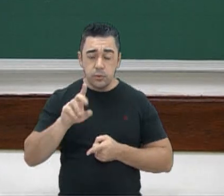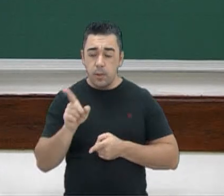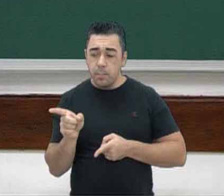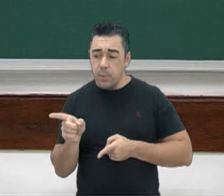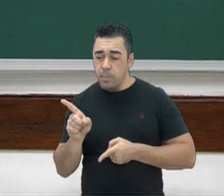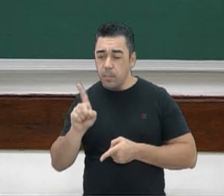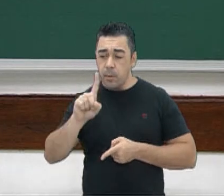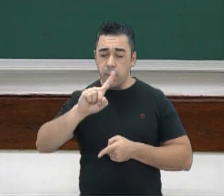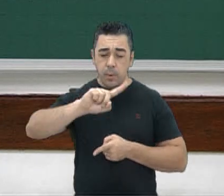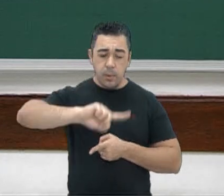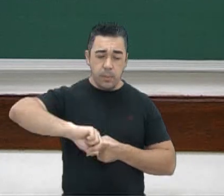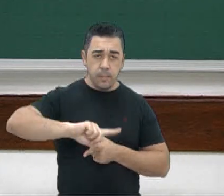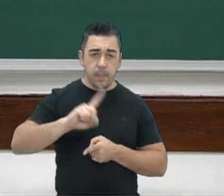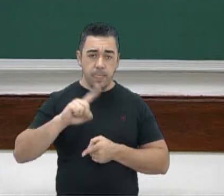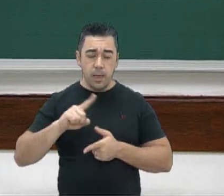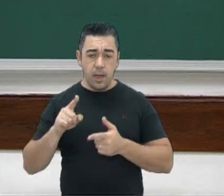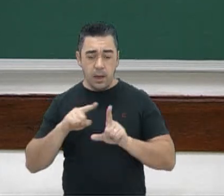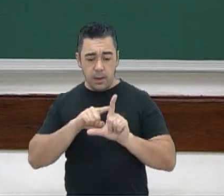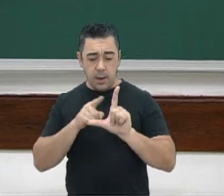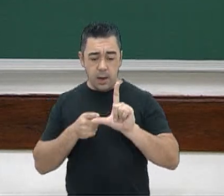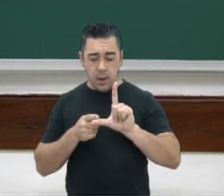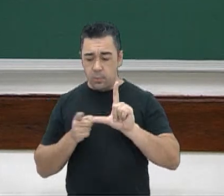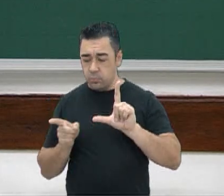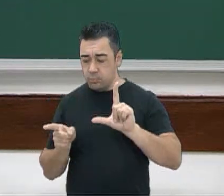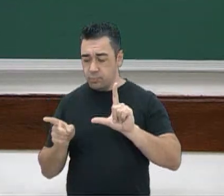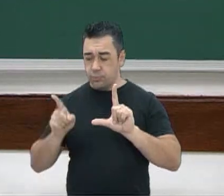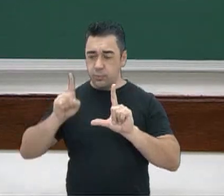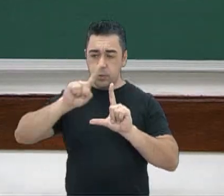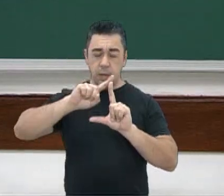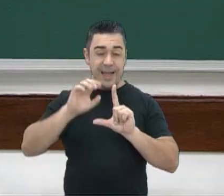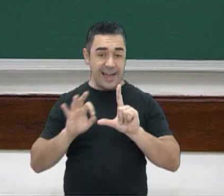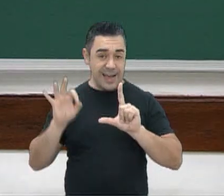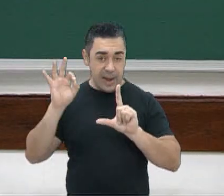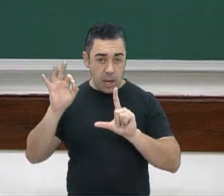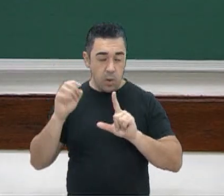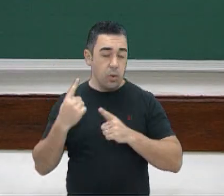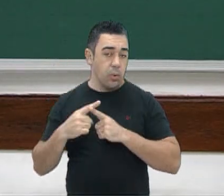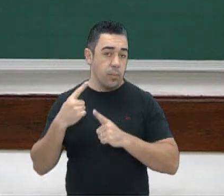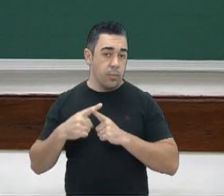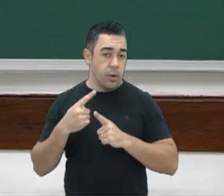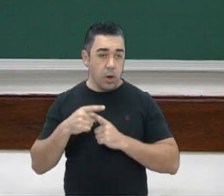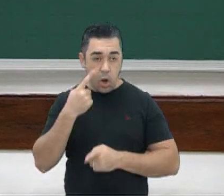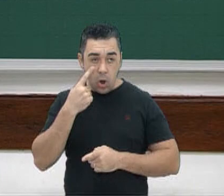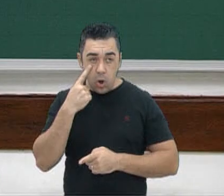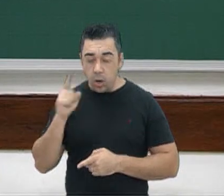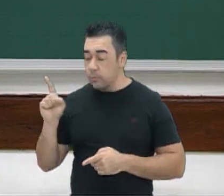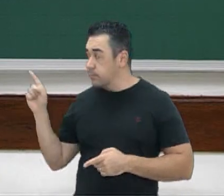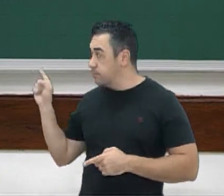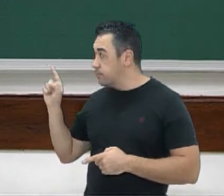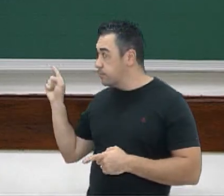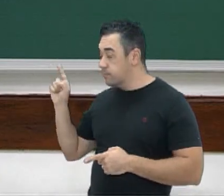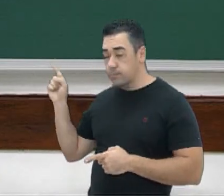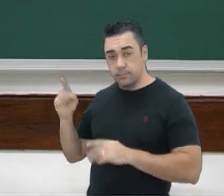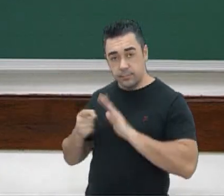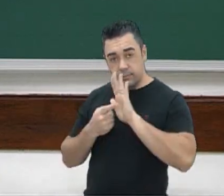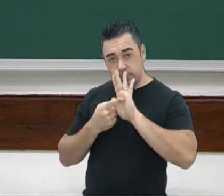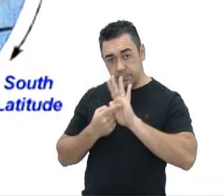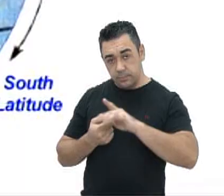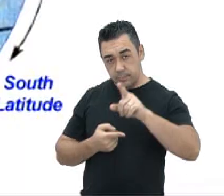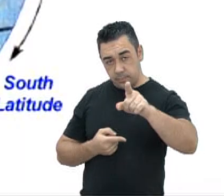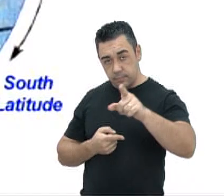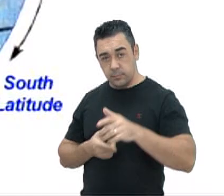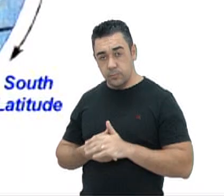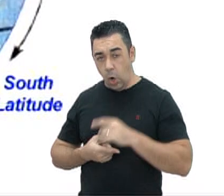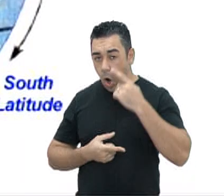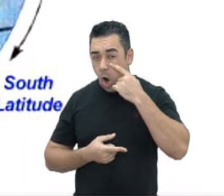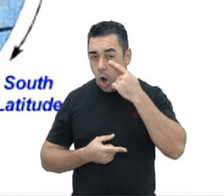a forma de medir a circunferência da Terra em graus, a gente tem que olhar para essa imagem que vai aparecer na tela para você.